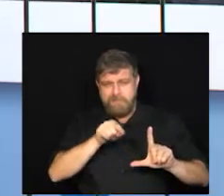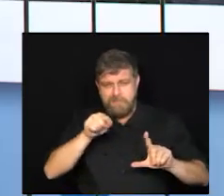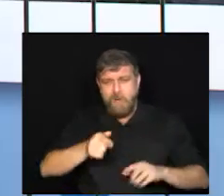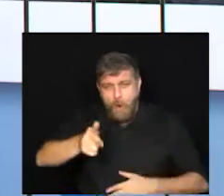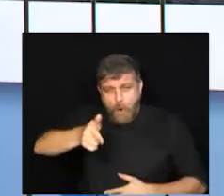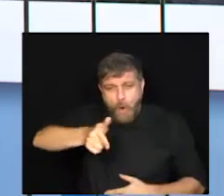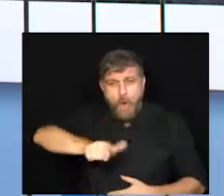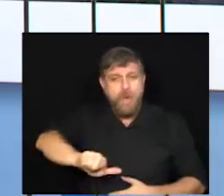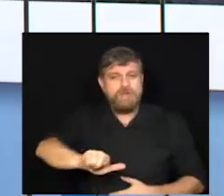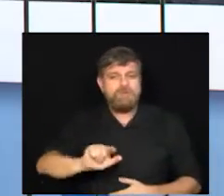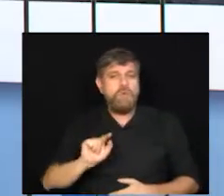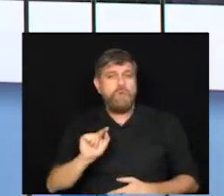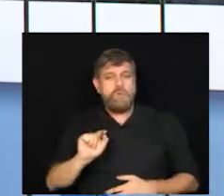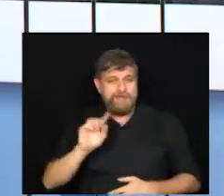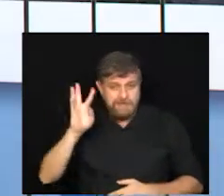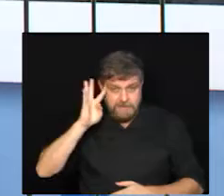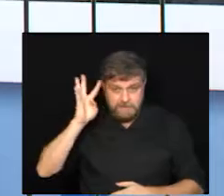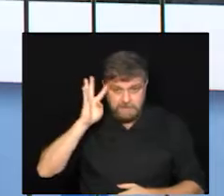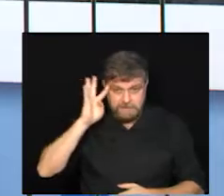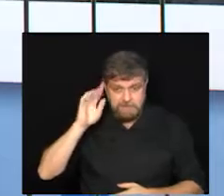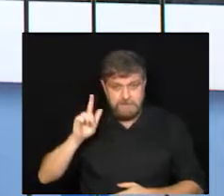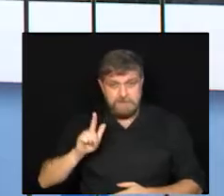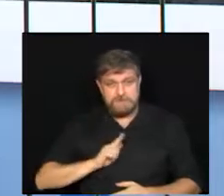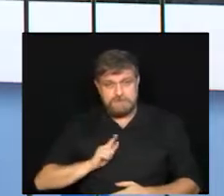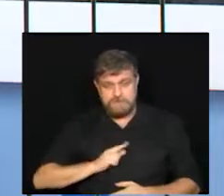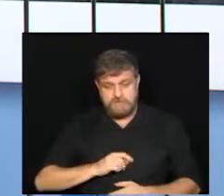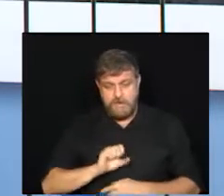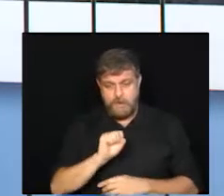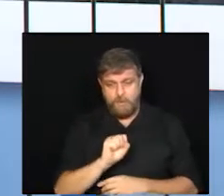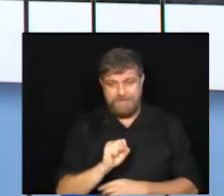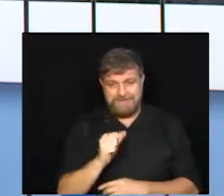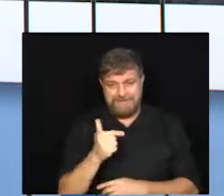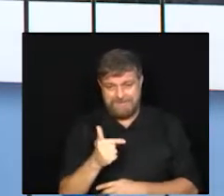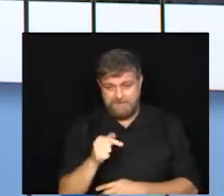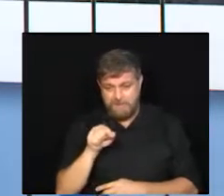olha. E nesta quarta-feira nós tínhamos